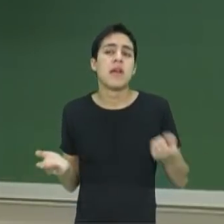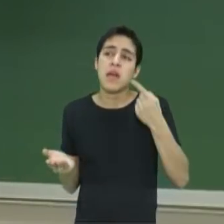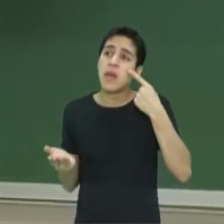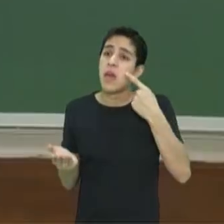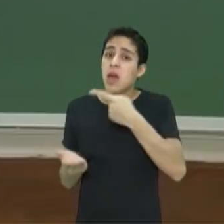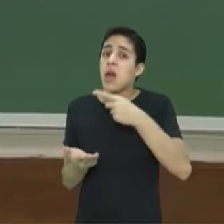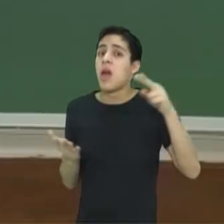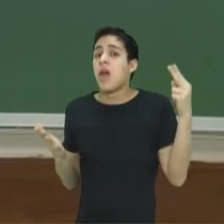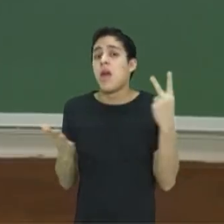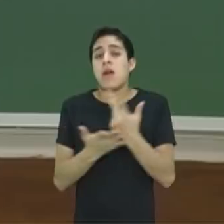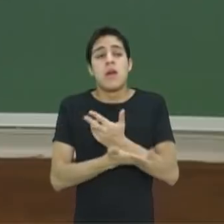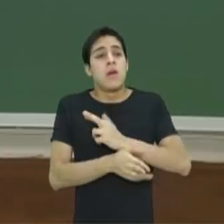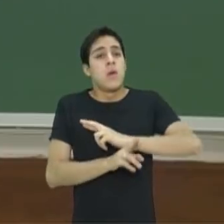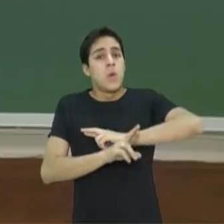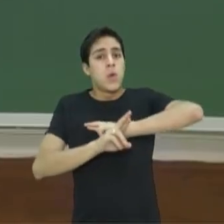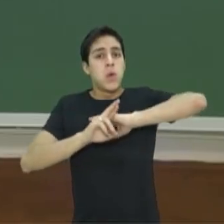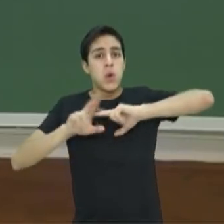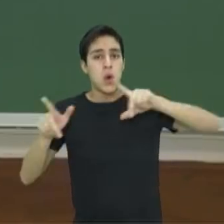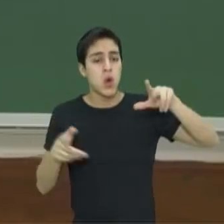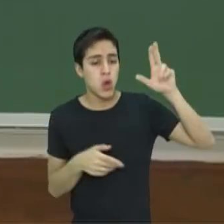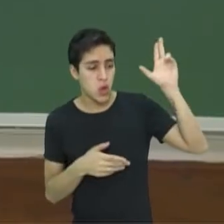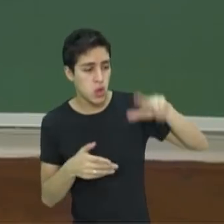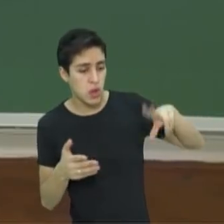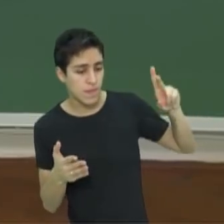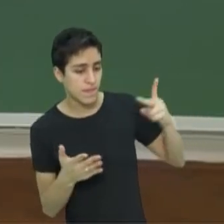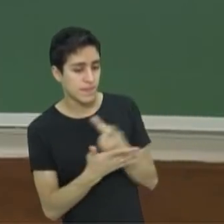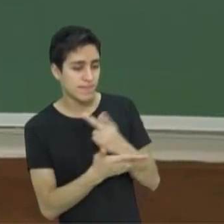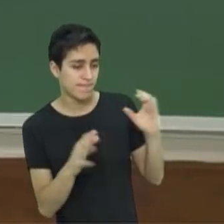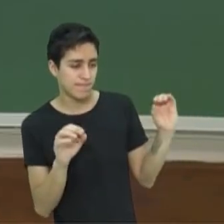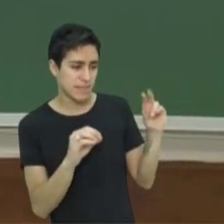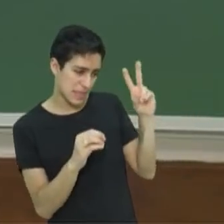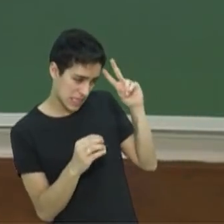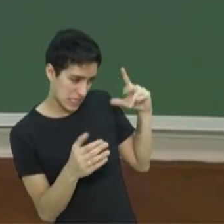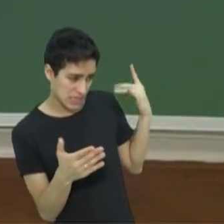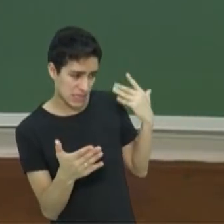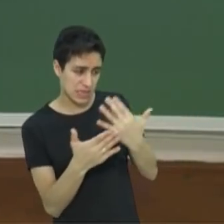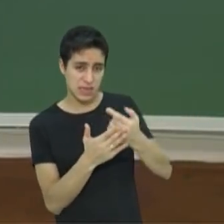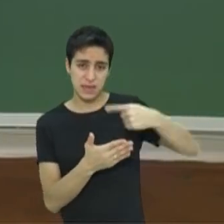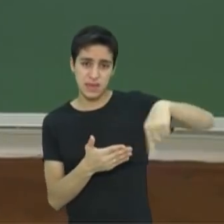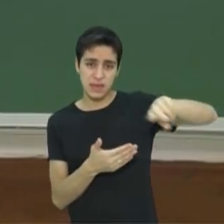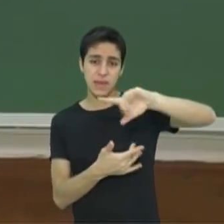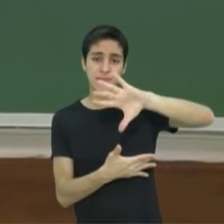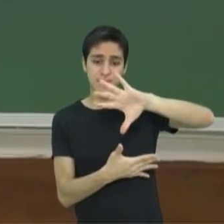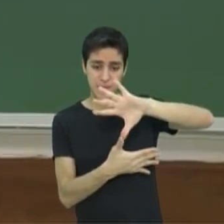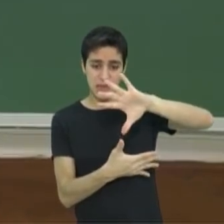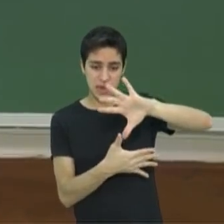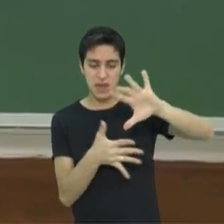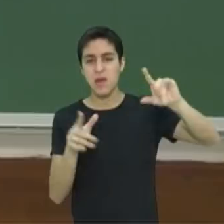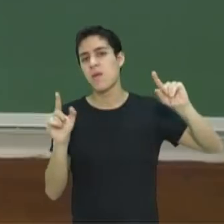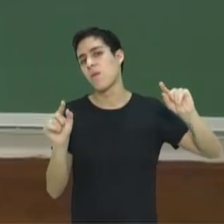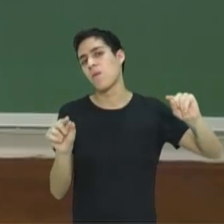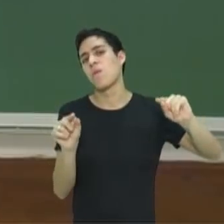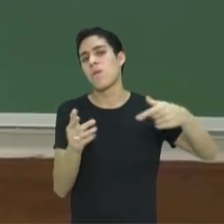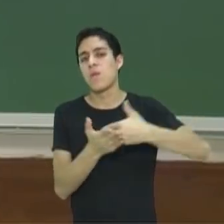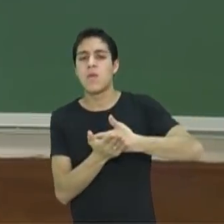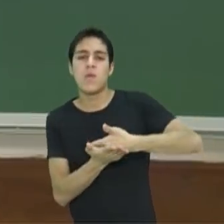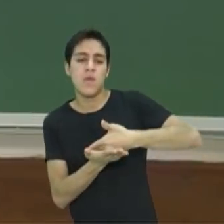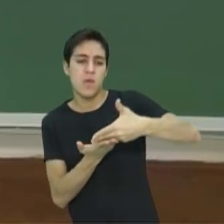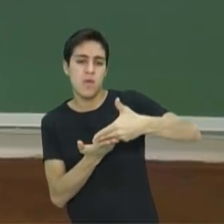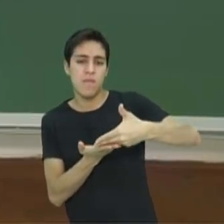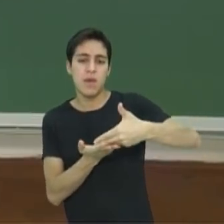fato inédito, que nunca aconteceu antes na história da América. Você tem uma república